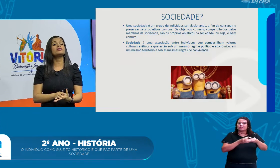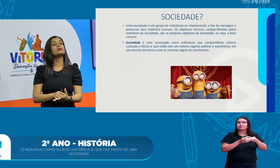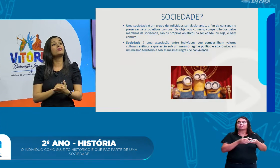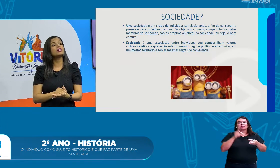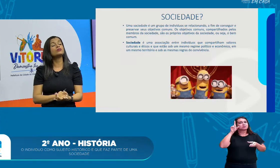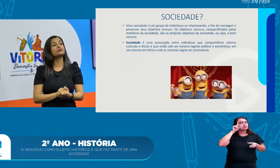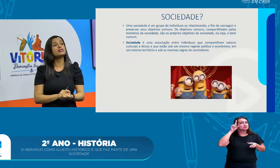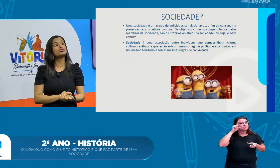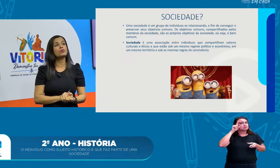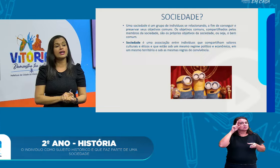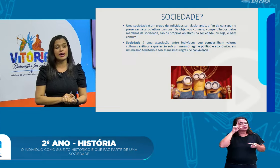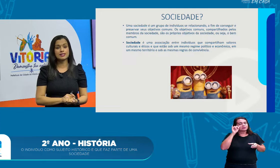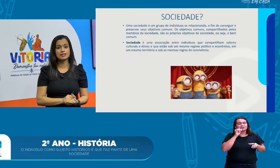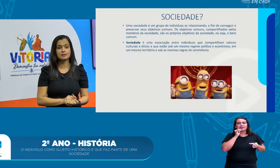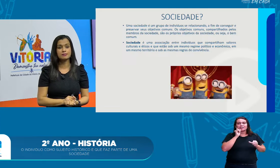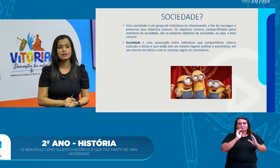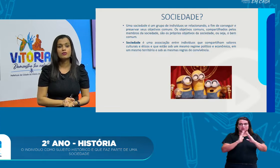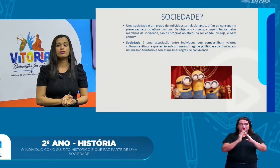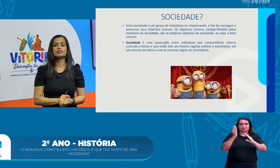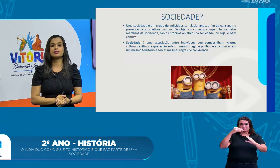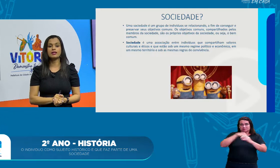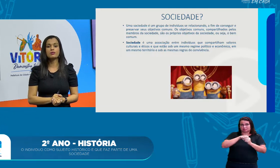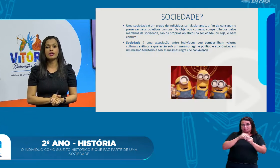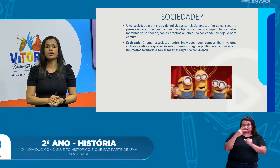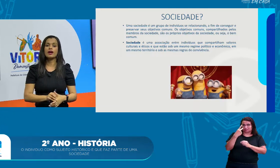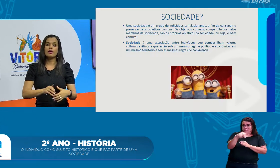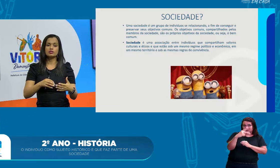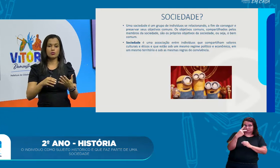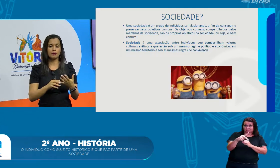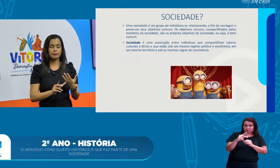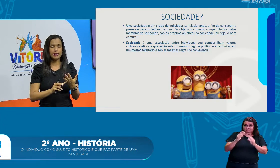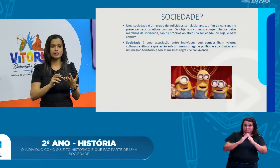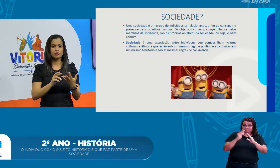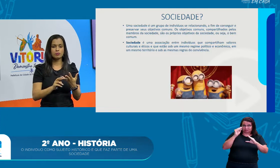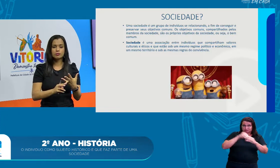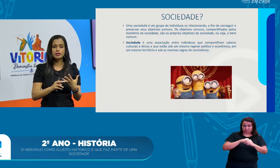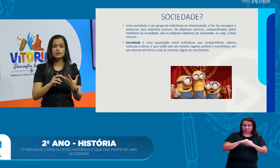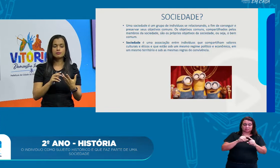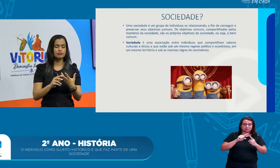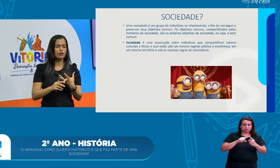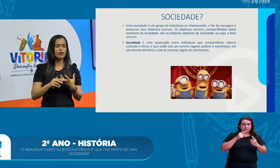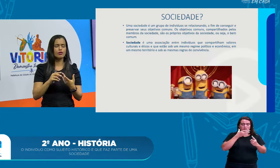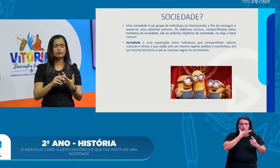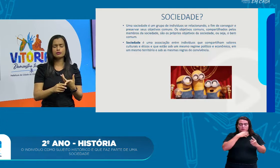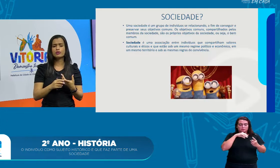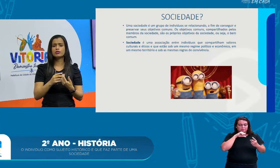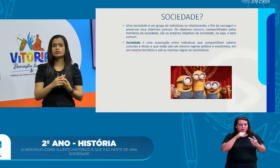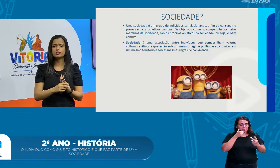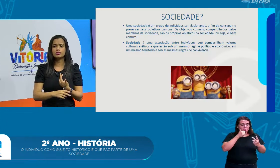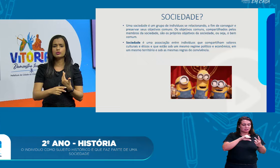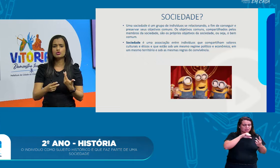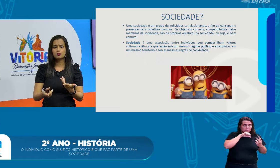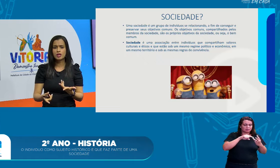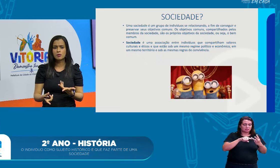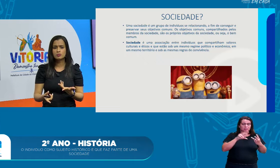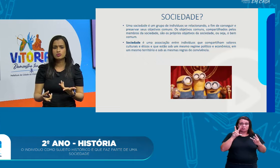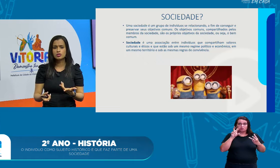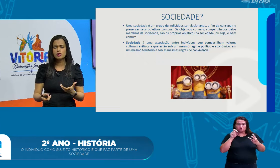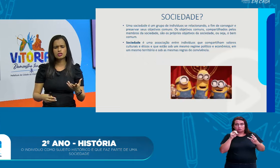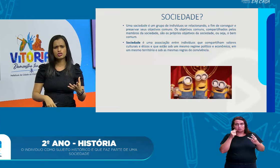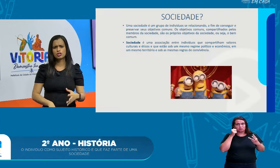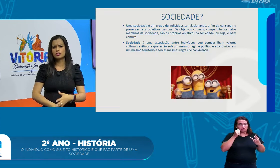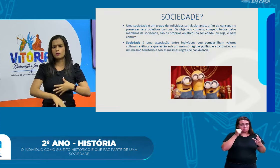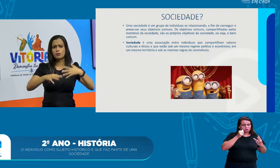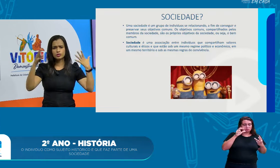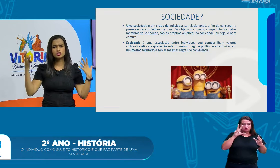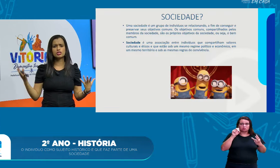Por exemplo, dentro da sua casa, você tem o quê? Seu papai, sua mamãe, vovô, tios, primos.